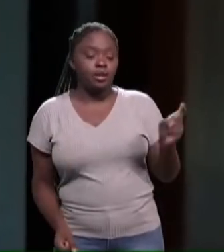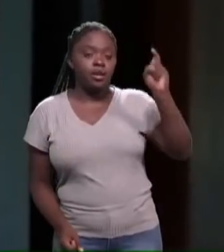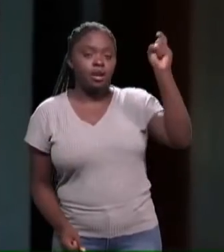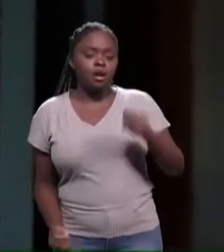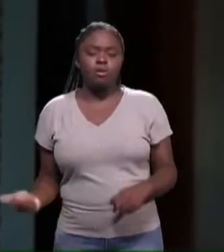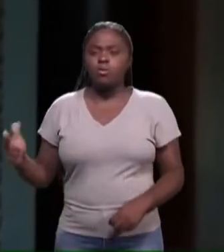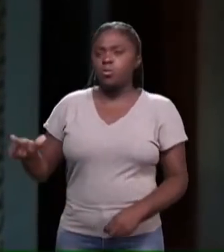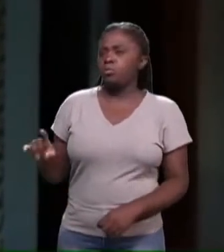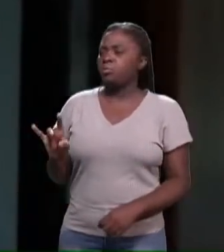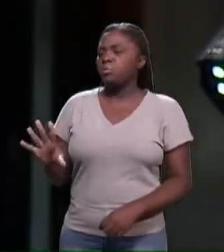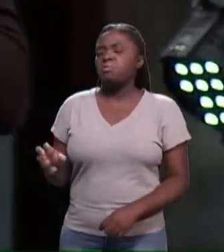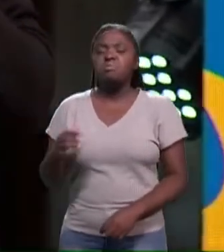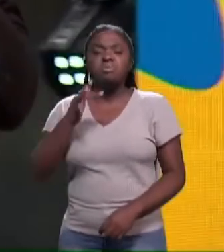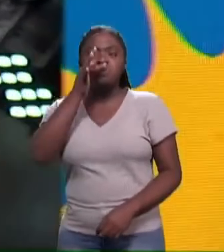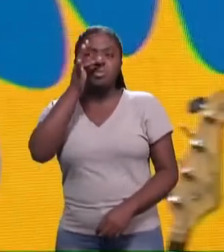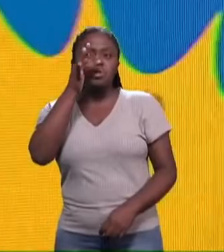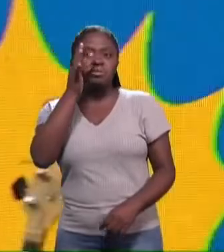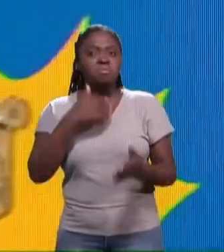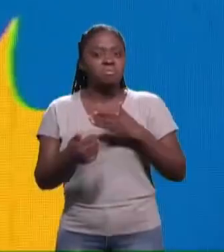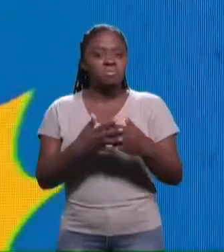resto era tudo um bando de florzinha.